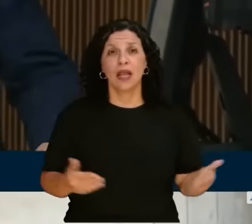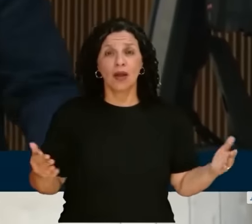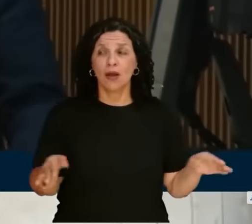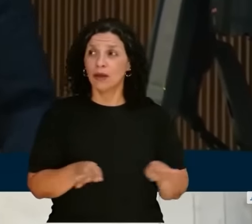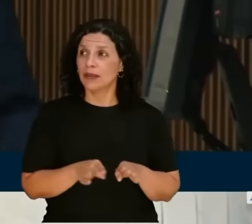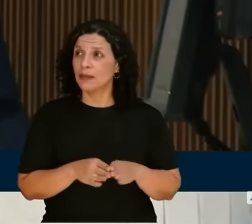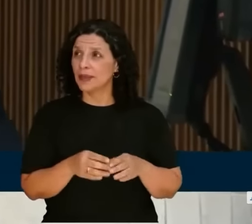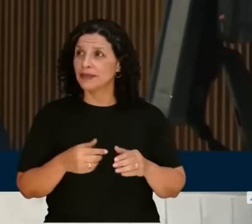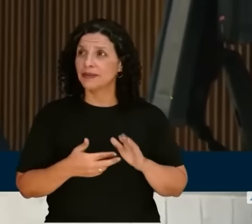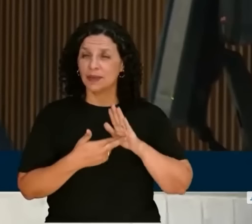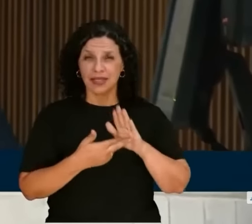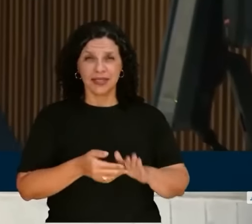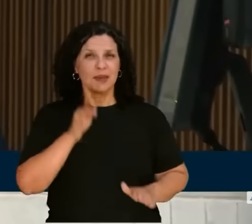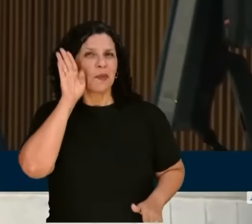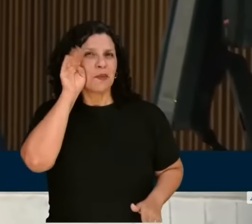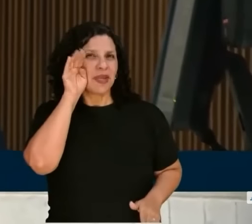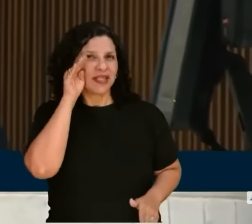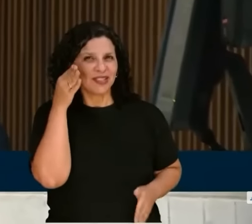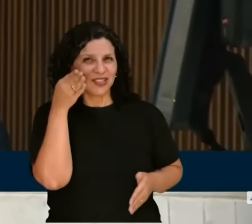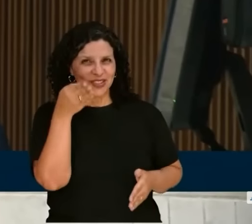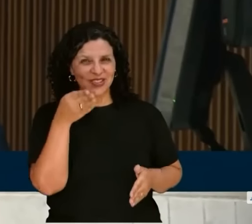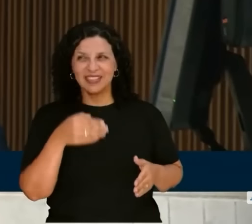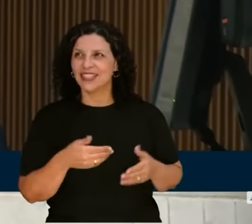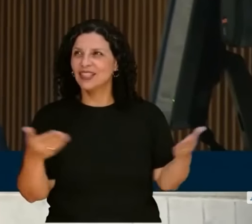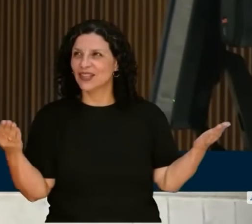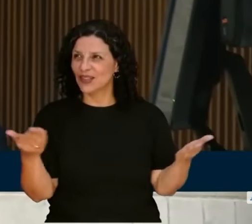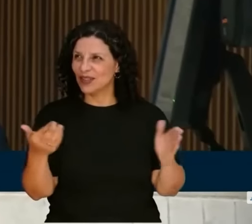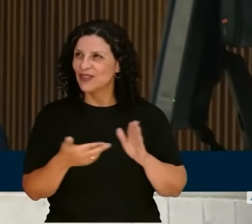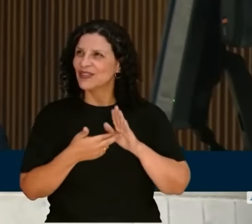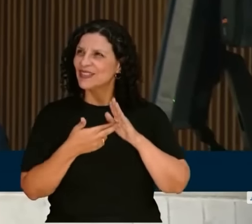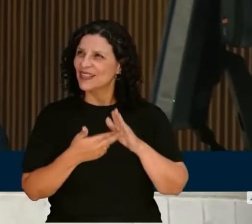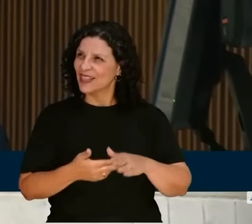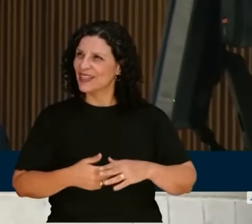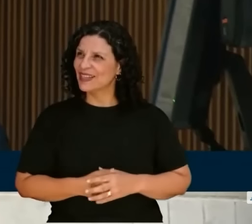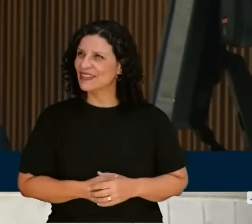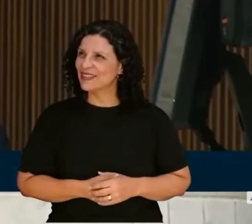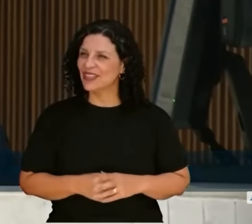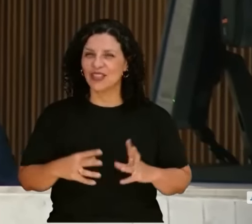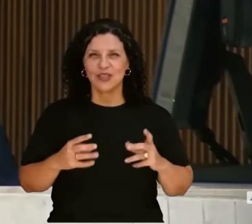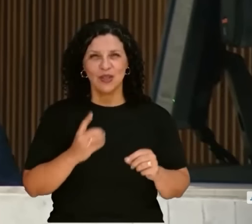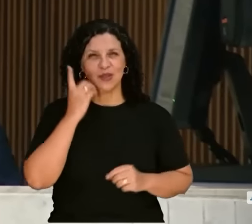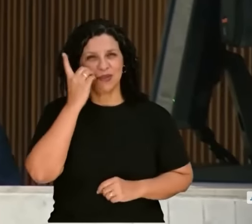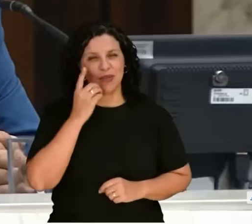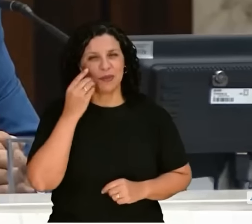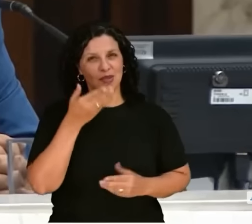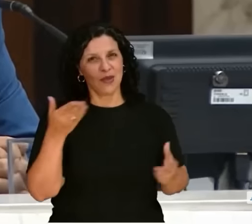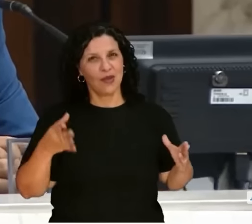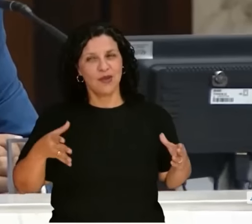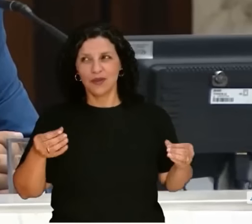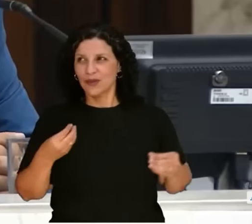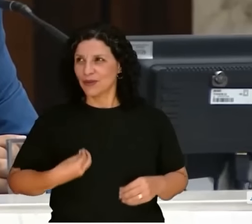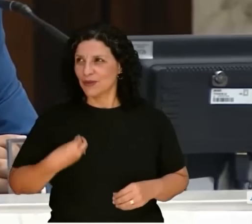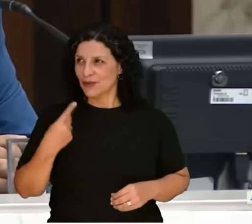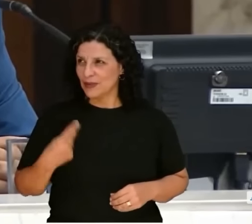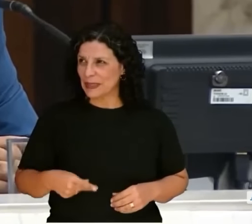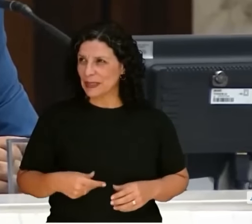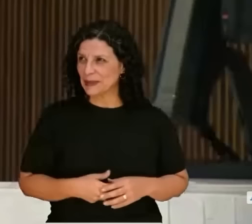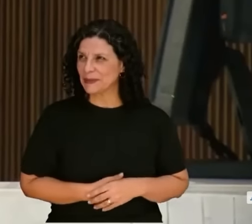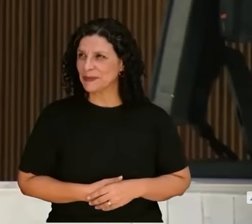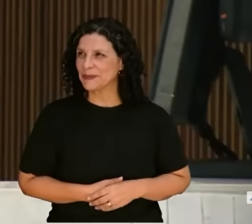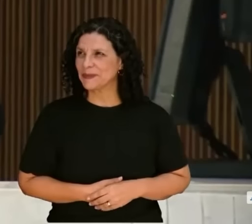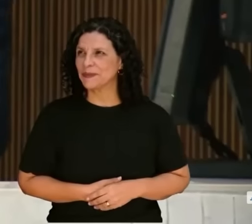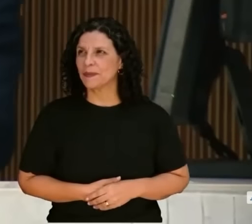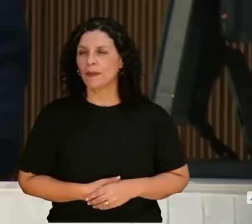do Batatinha, que hoje representa todos os deputados aqui, a todos que estão aqui.